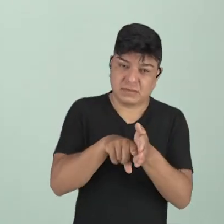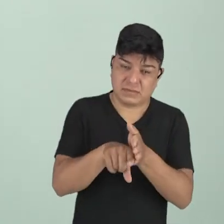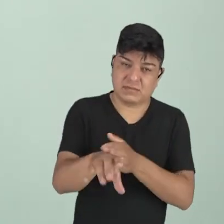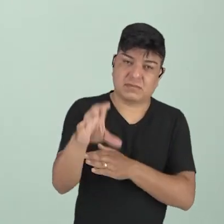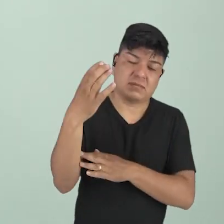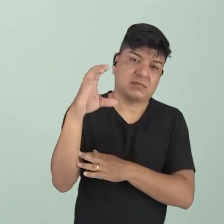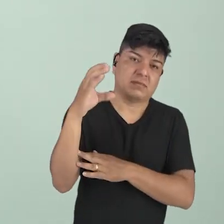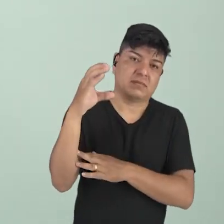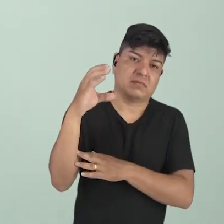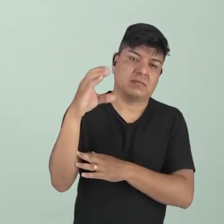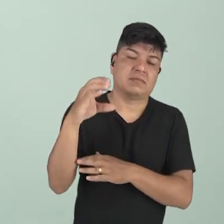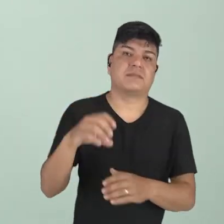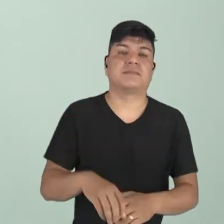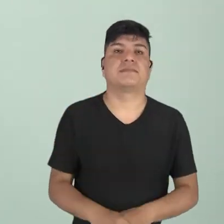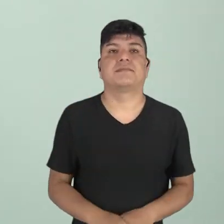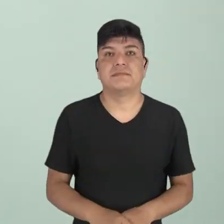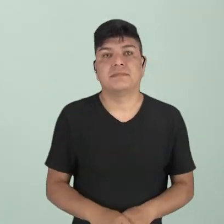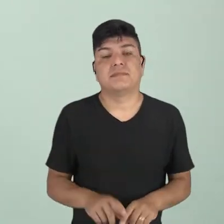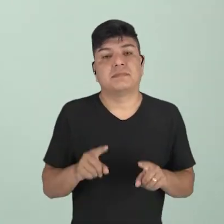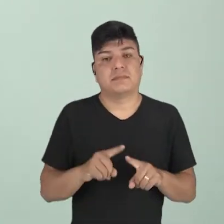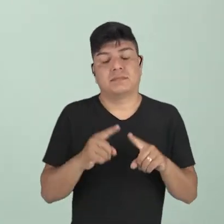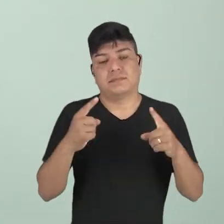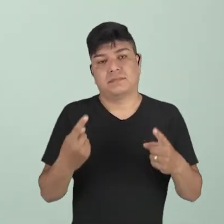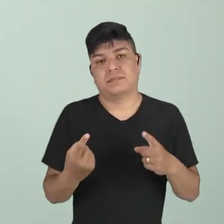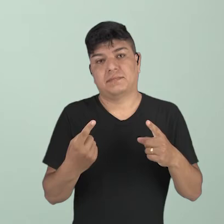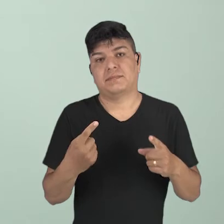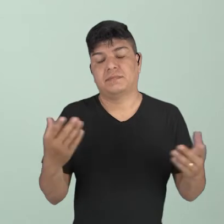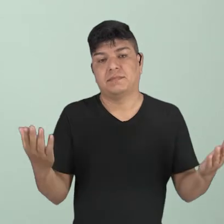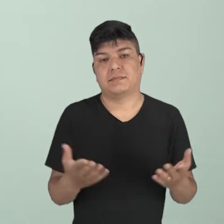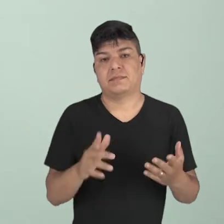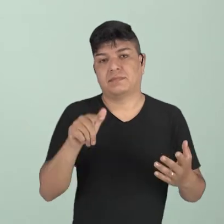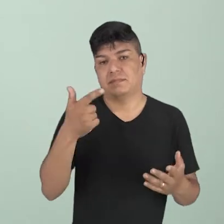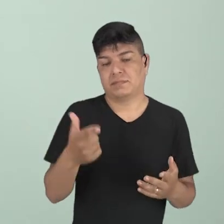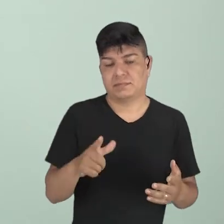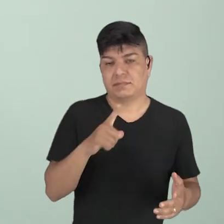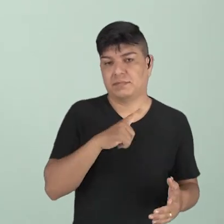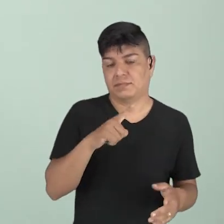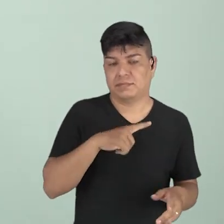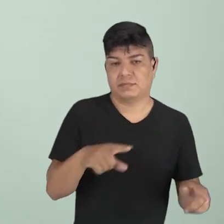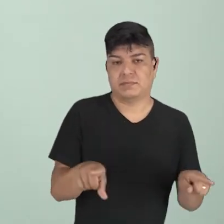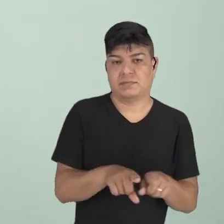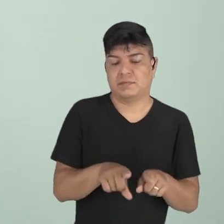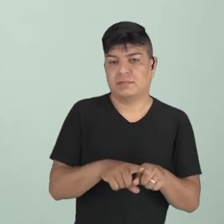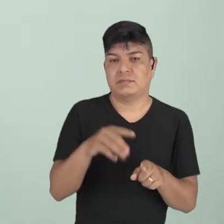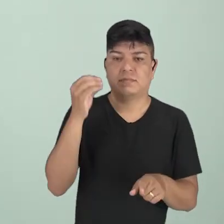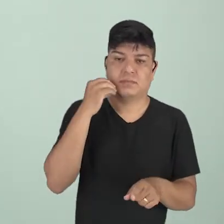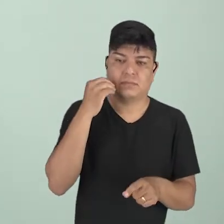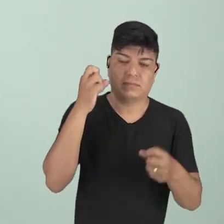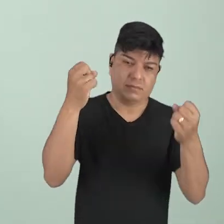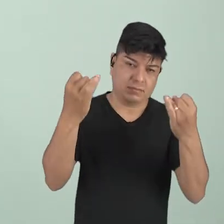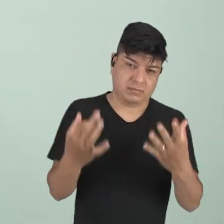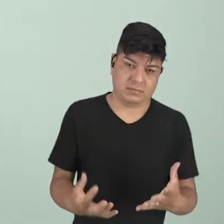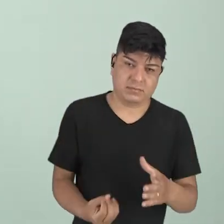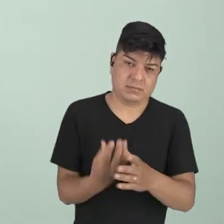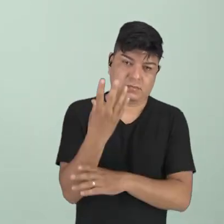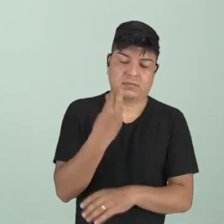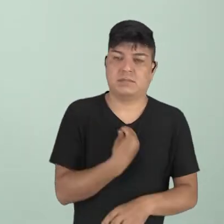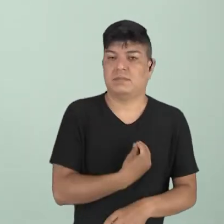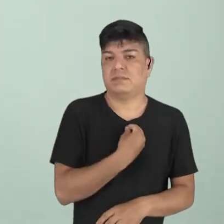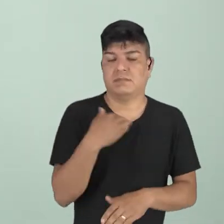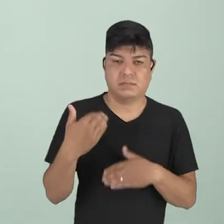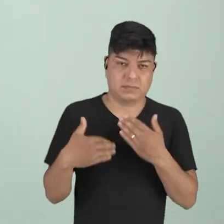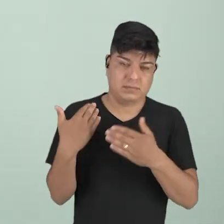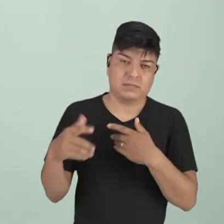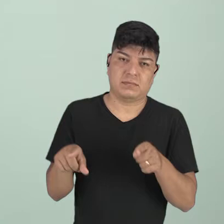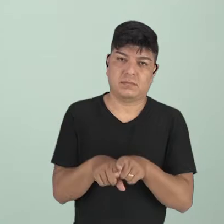né? São informações científicas. Mas nós temos outras teorias que tentam explicar o surgimento da vida, né, e a evolução